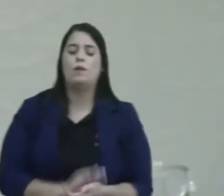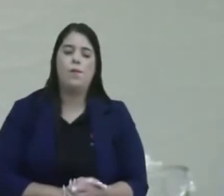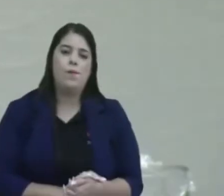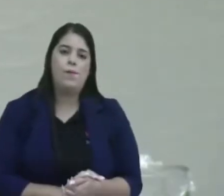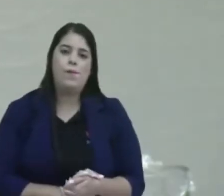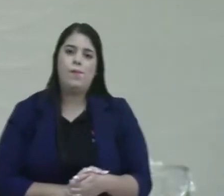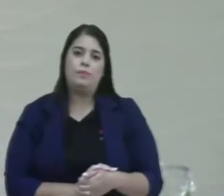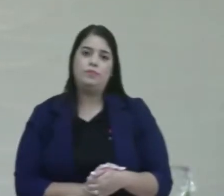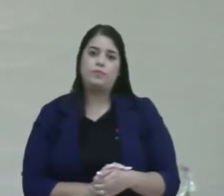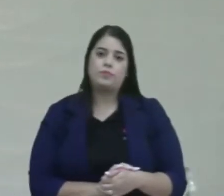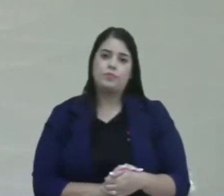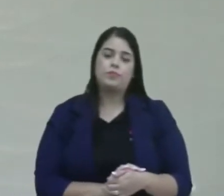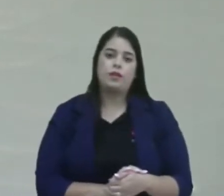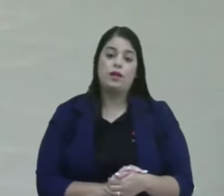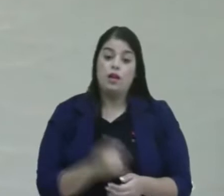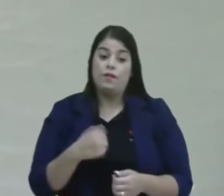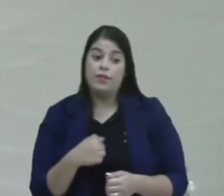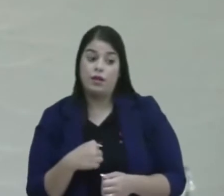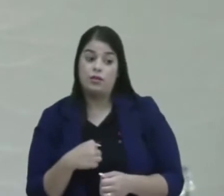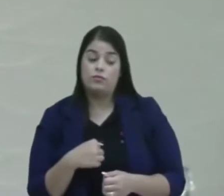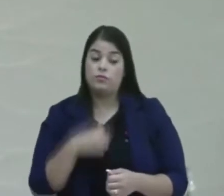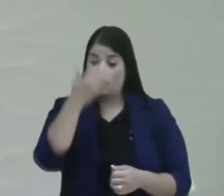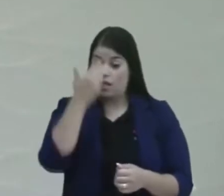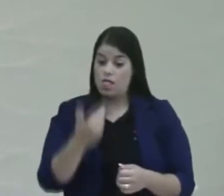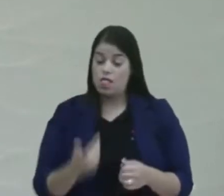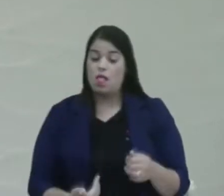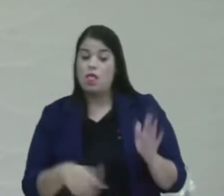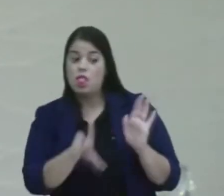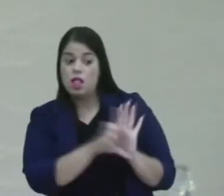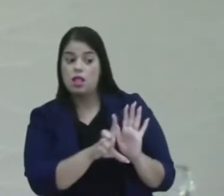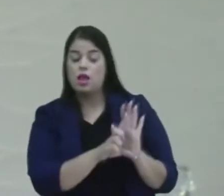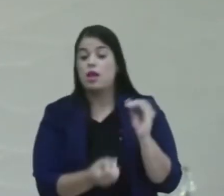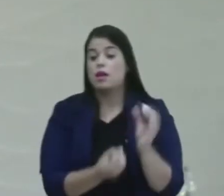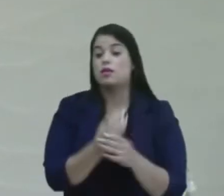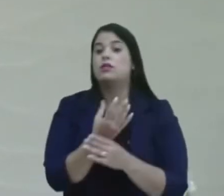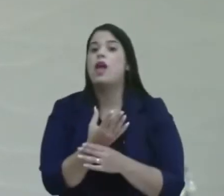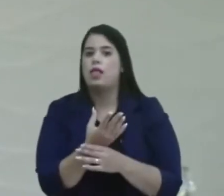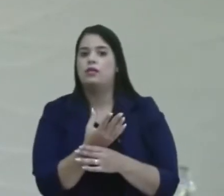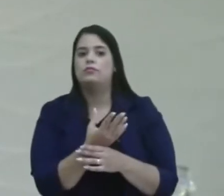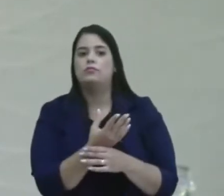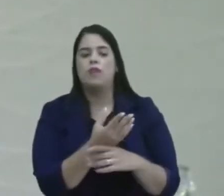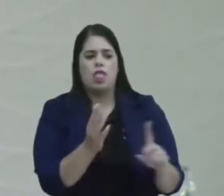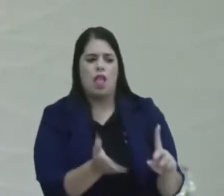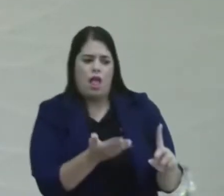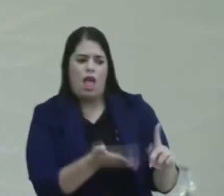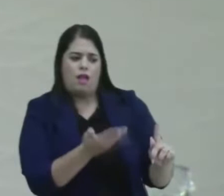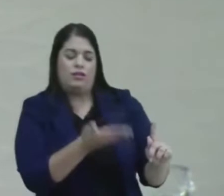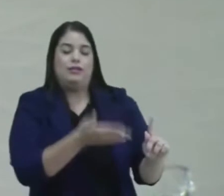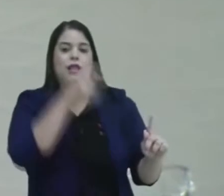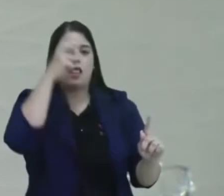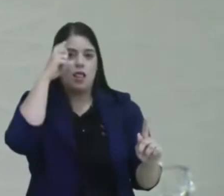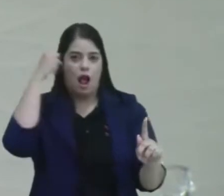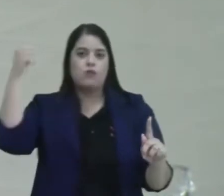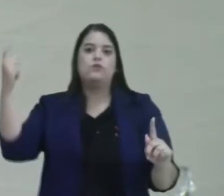Inclusive, né, aí eu destaco aqui algumas leis que foram criadas de incentivo à cultura e que